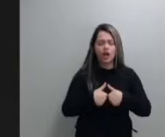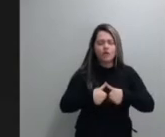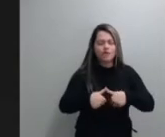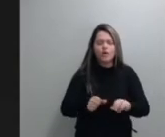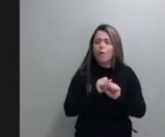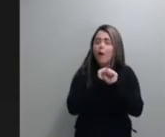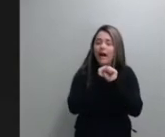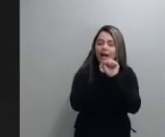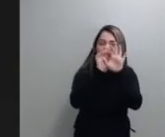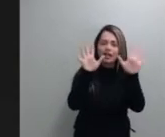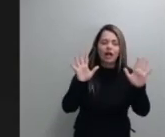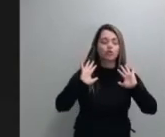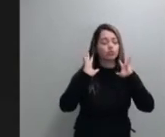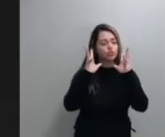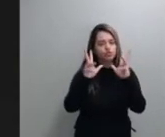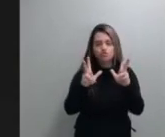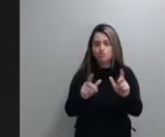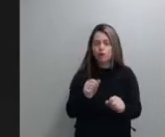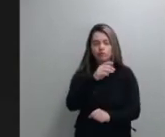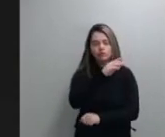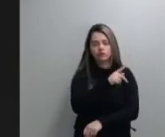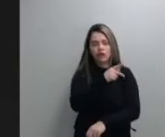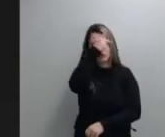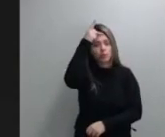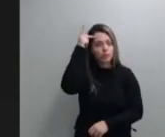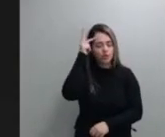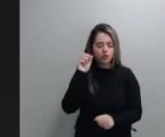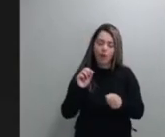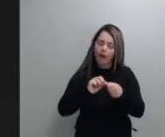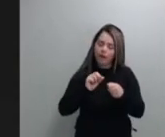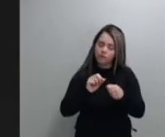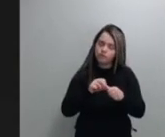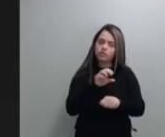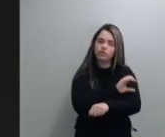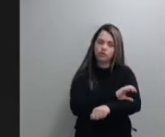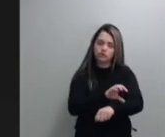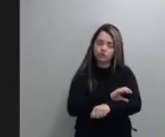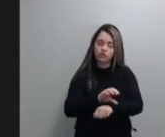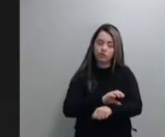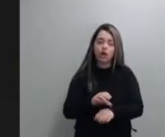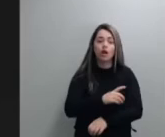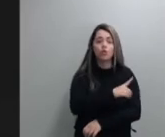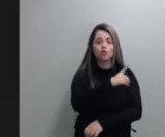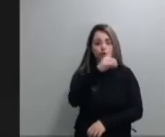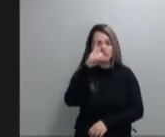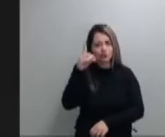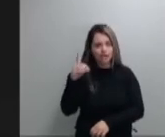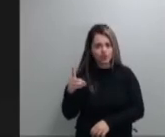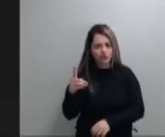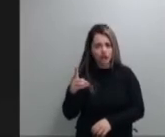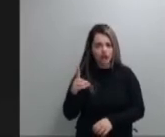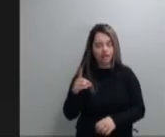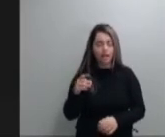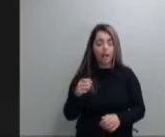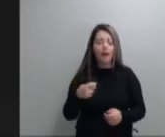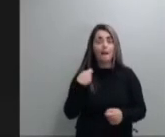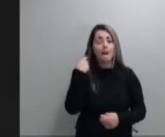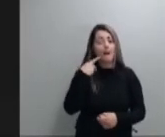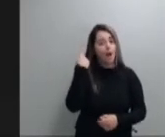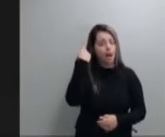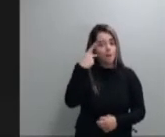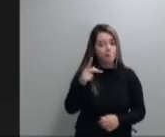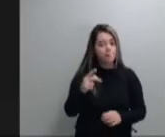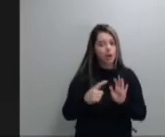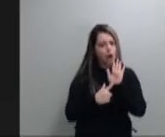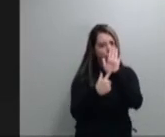todos os candidatos, sobretudo os recorrentes, a data limite para a compra dos títulos. só que publicada essa deliberação da